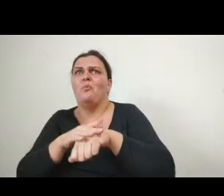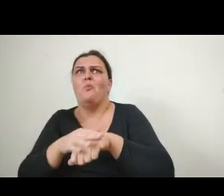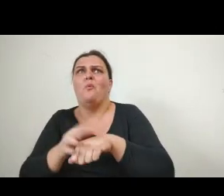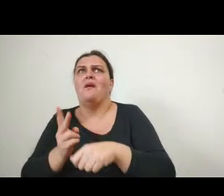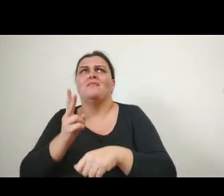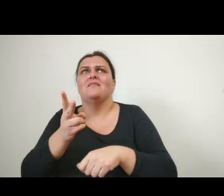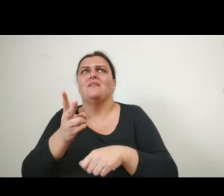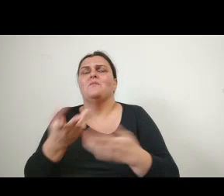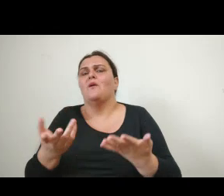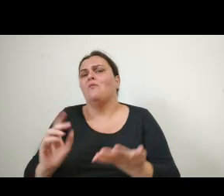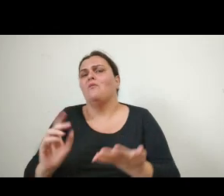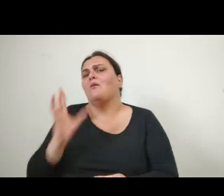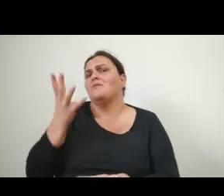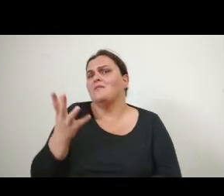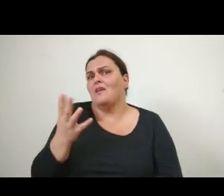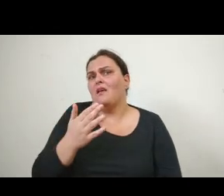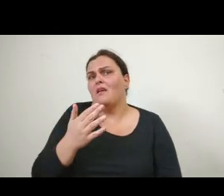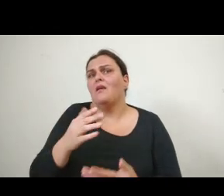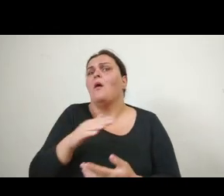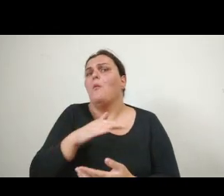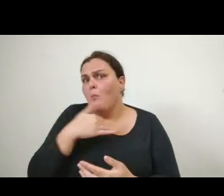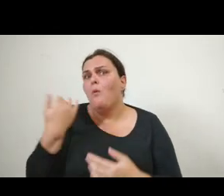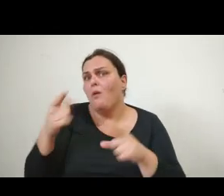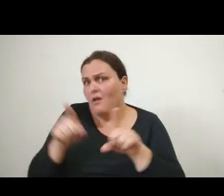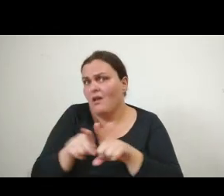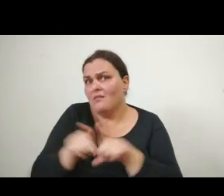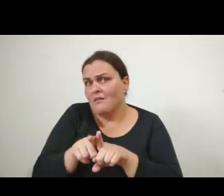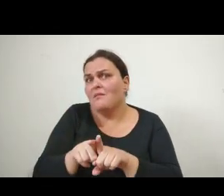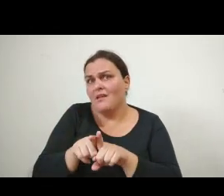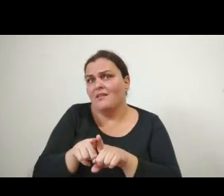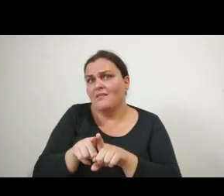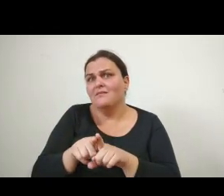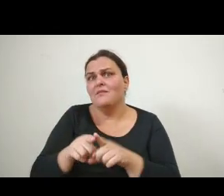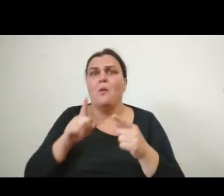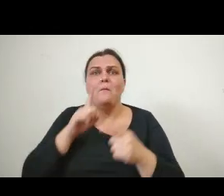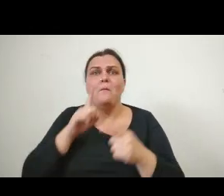e danos à dignidade humana.